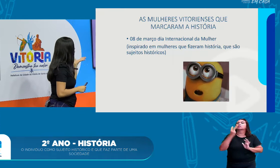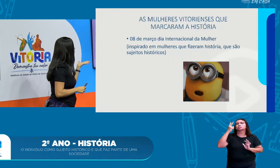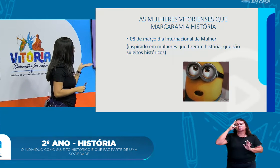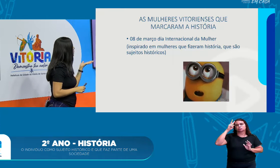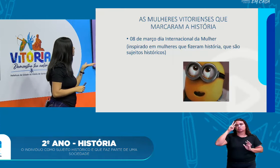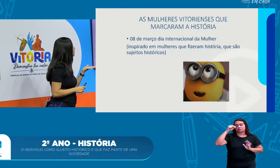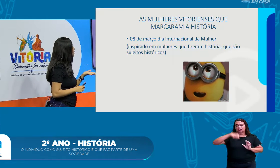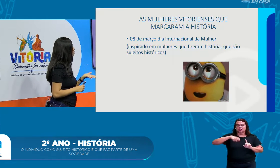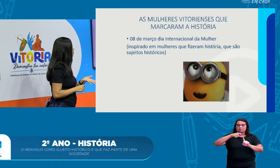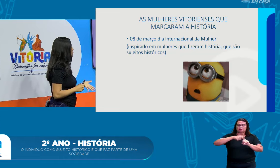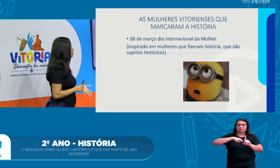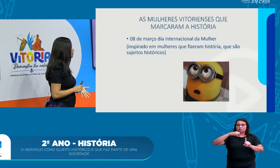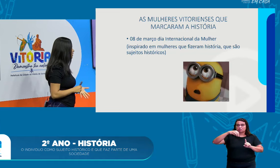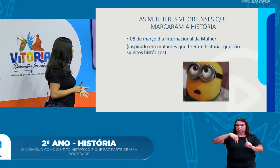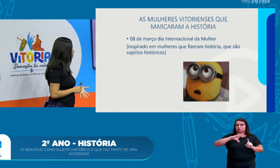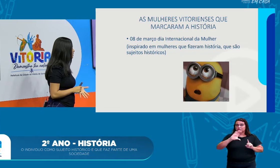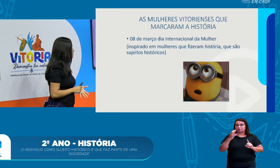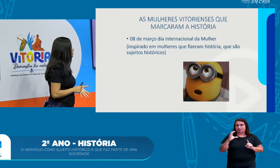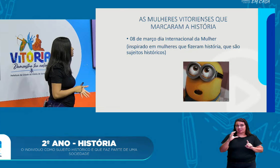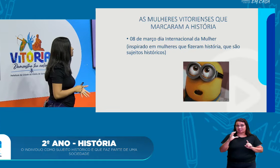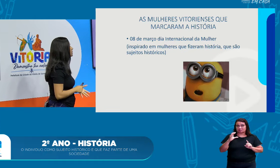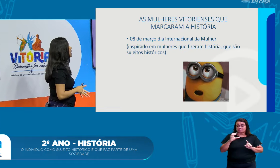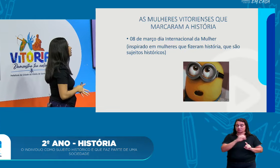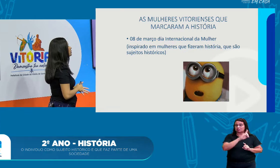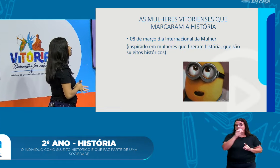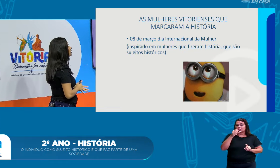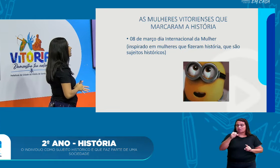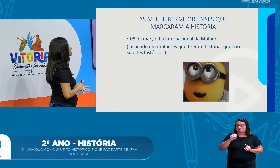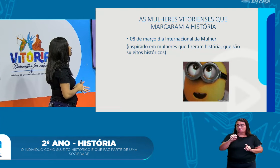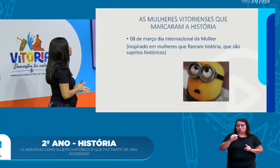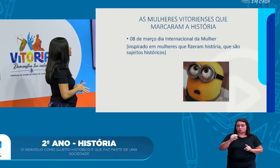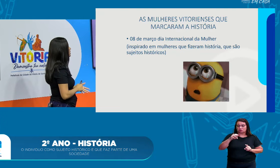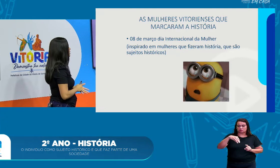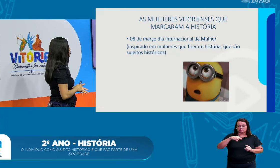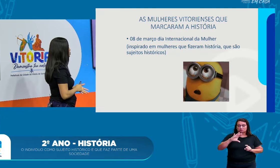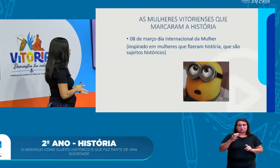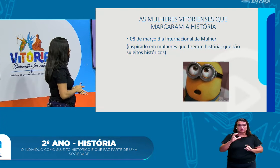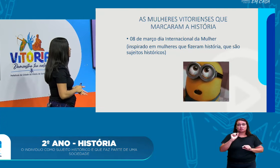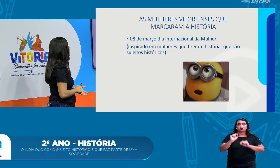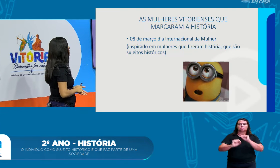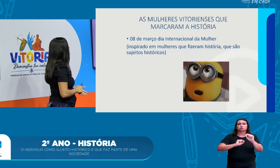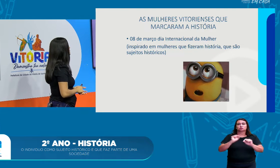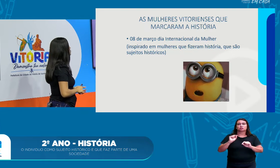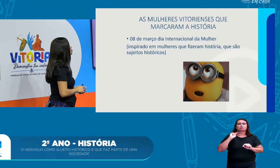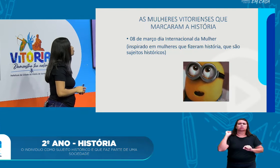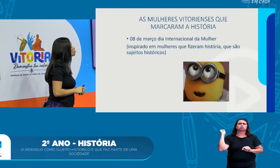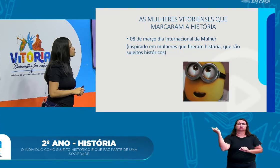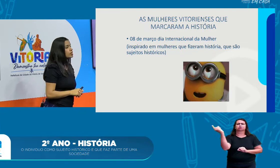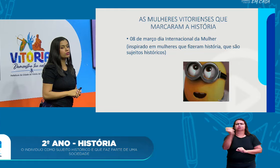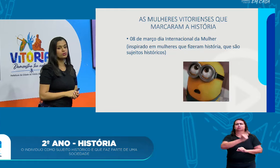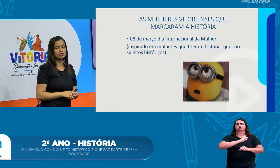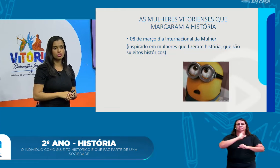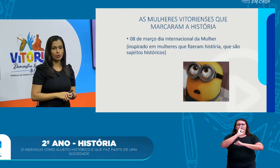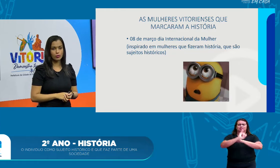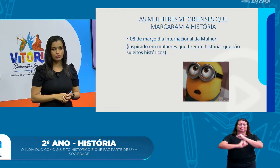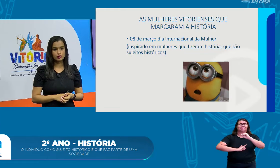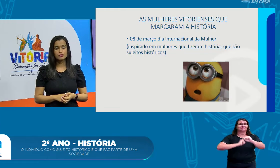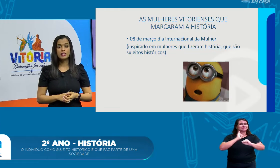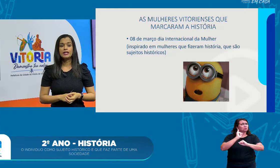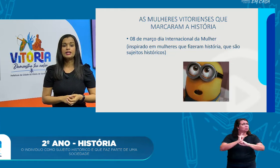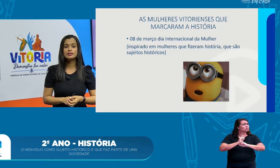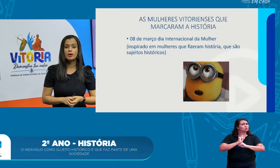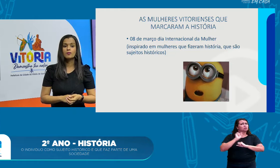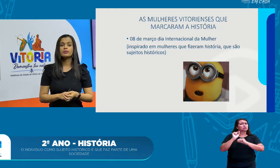de março, Dia Internacional da Mulher, inspirado em mulheres que fizeram a história, que são sujeitos